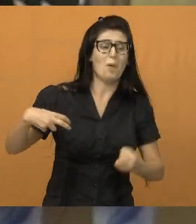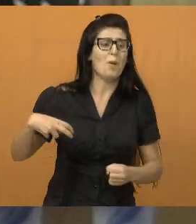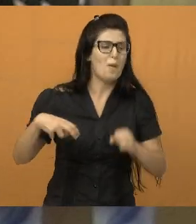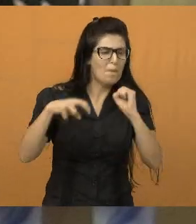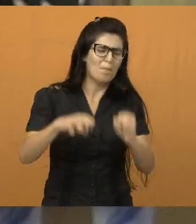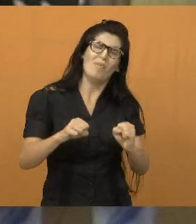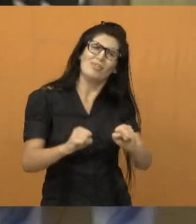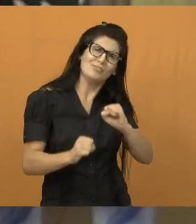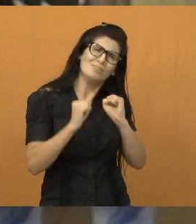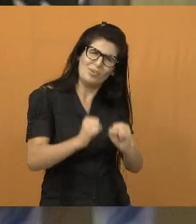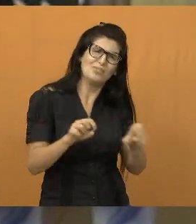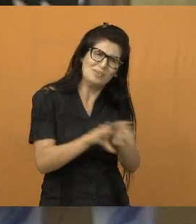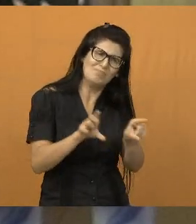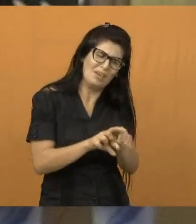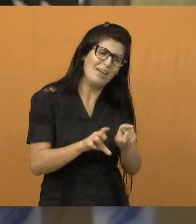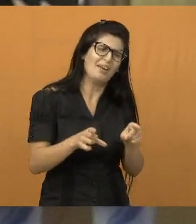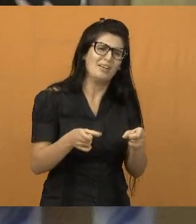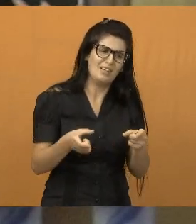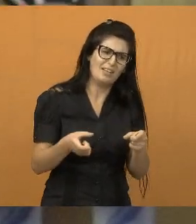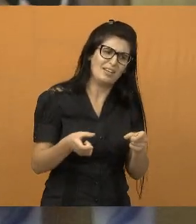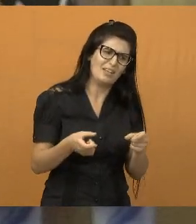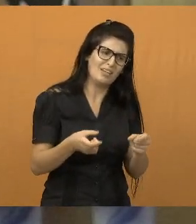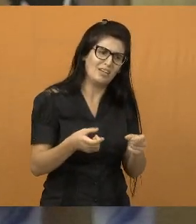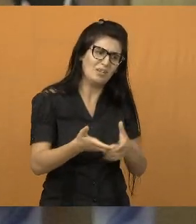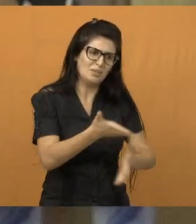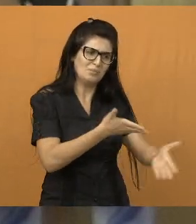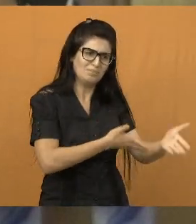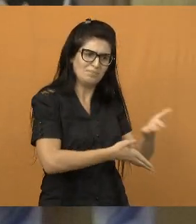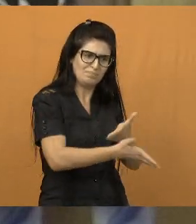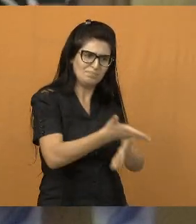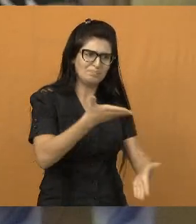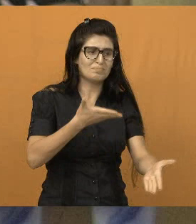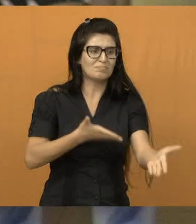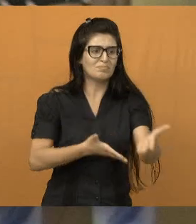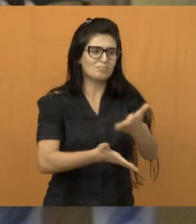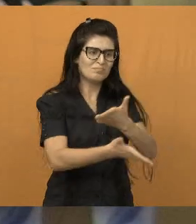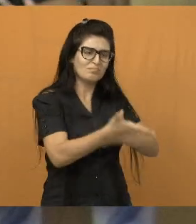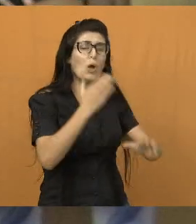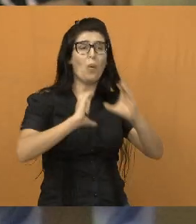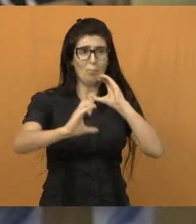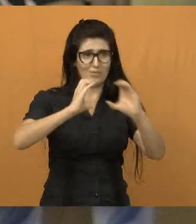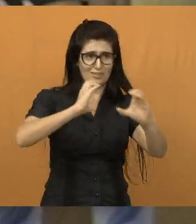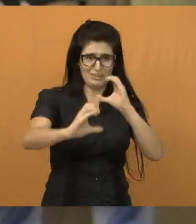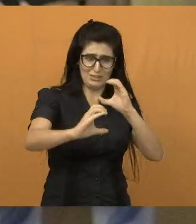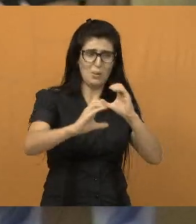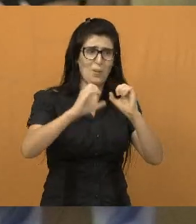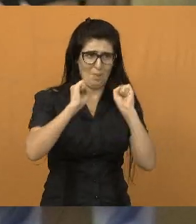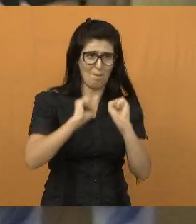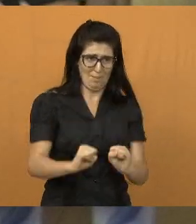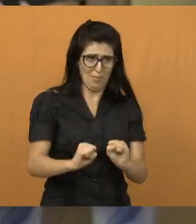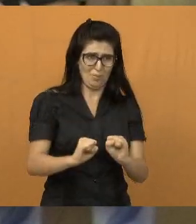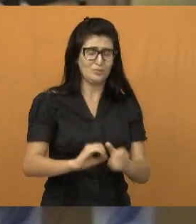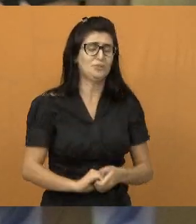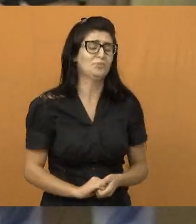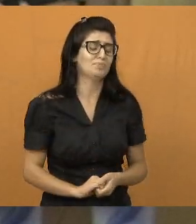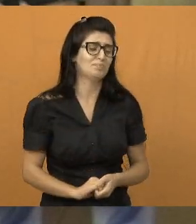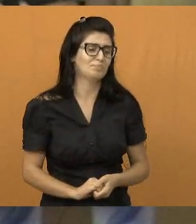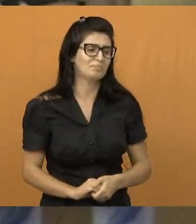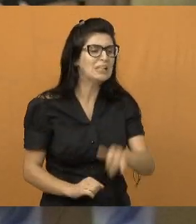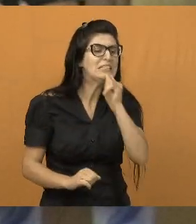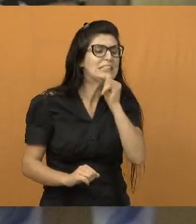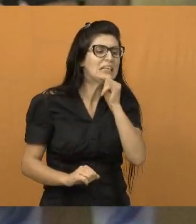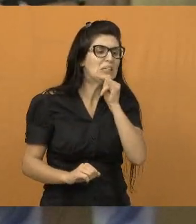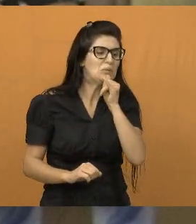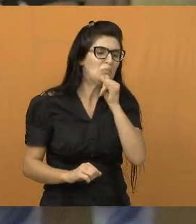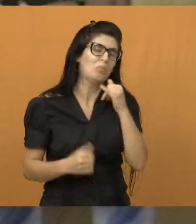o ouvinte, vão estar podendo falar com a gente sempre que puder. Se não puder estar aqui hoje na Câmara,